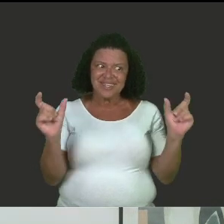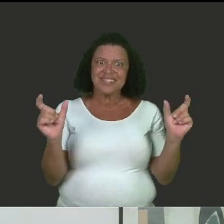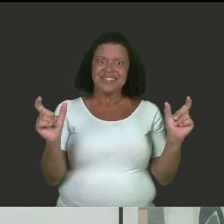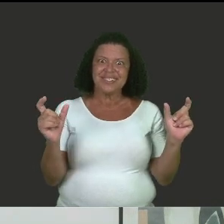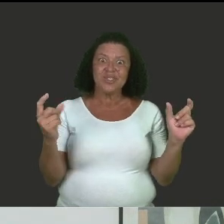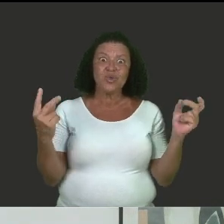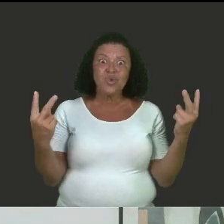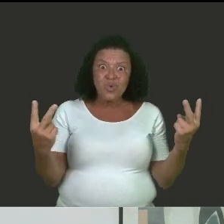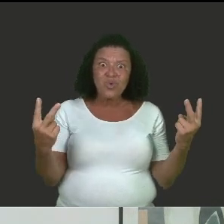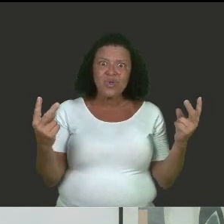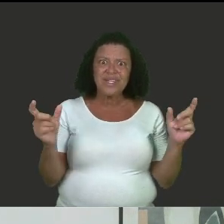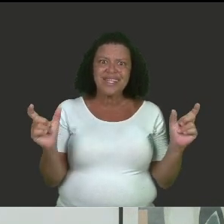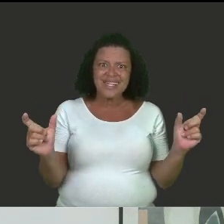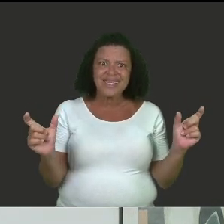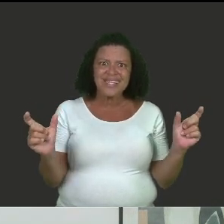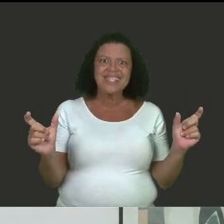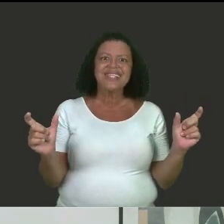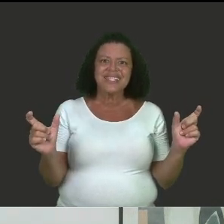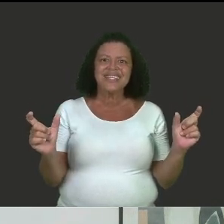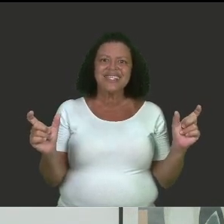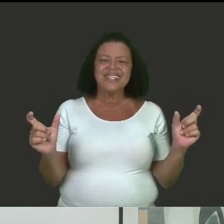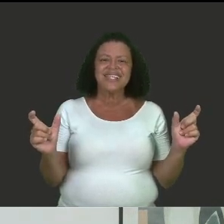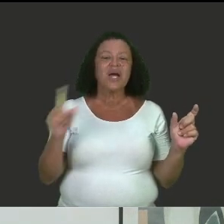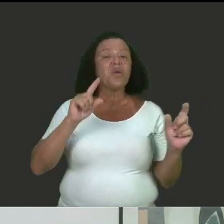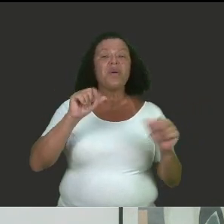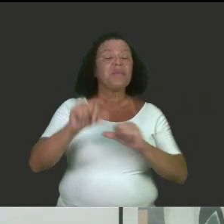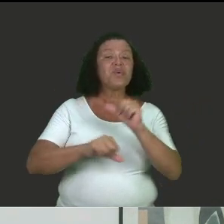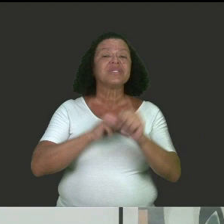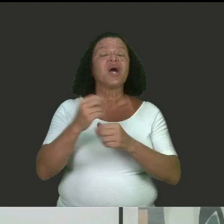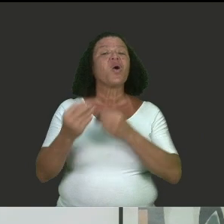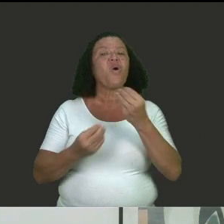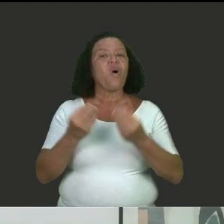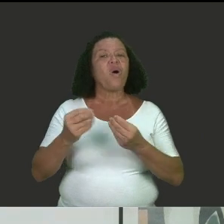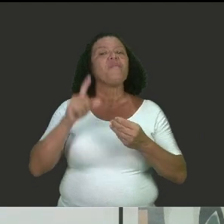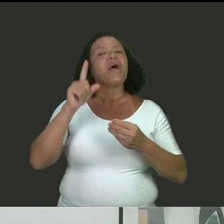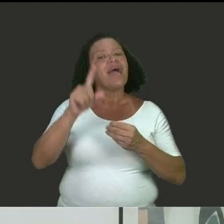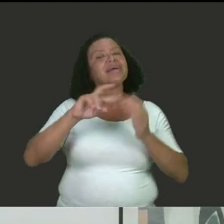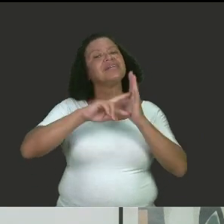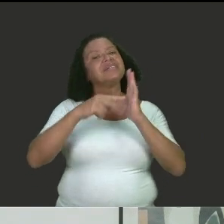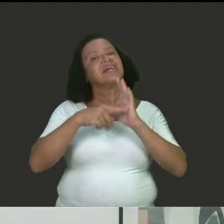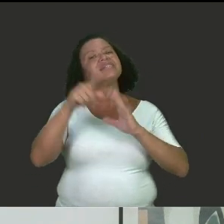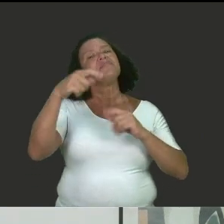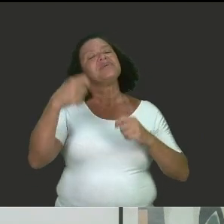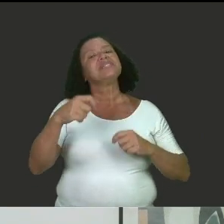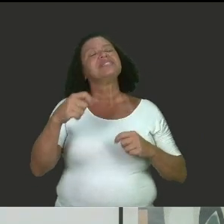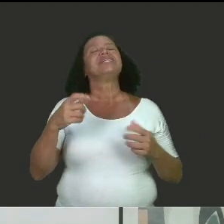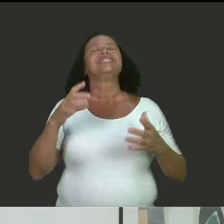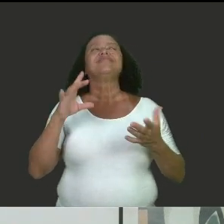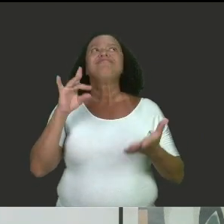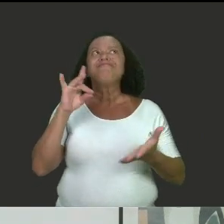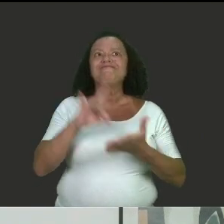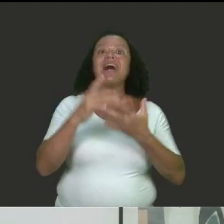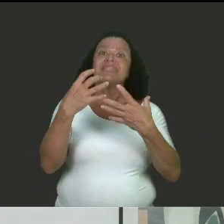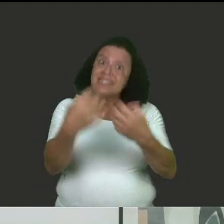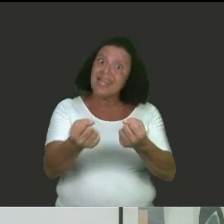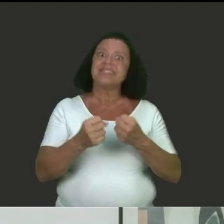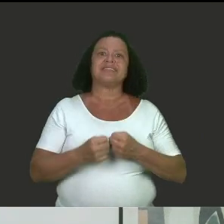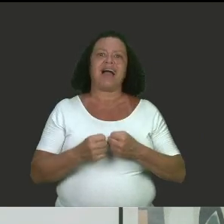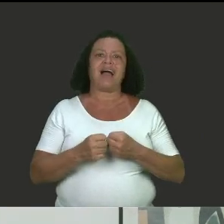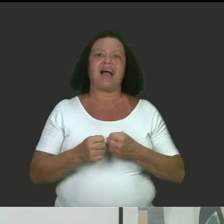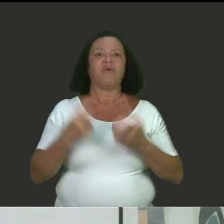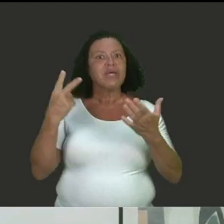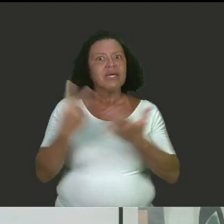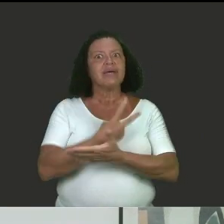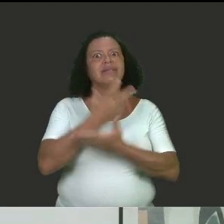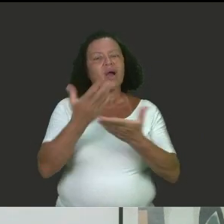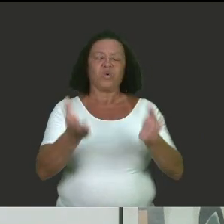E que não podem ser modificados, que simplesmente a pessoa tem que, de fato, aceitar aquela situação, né?